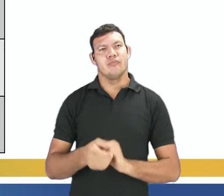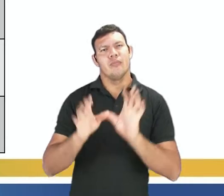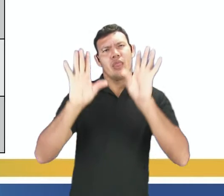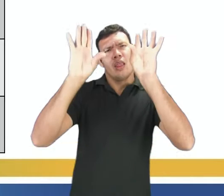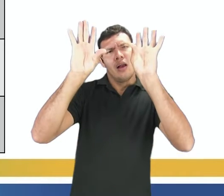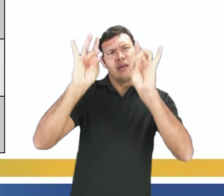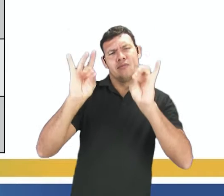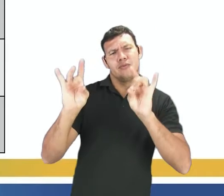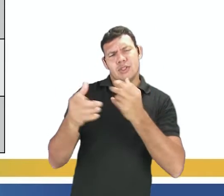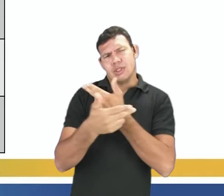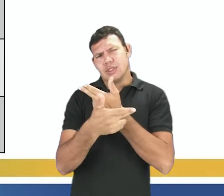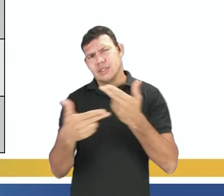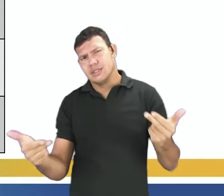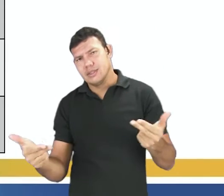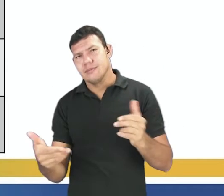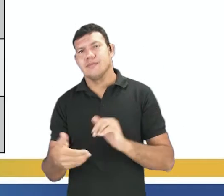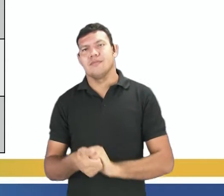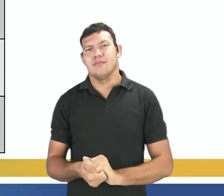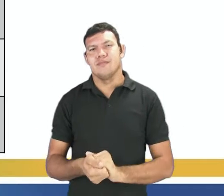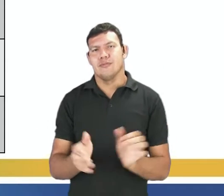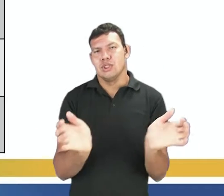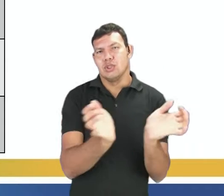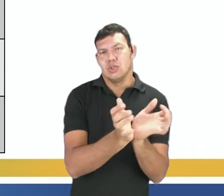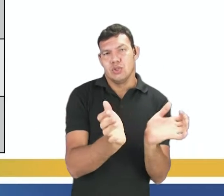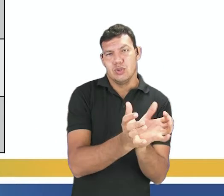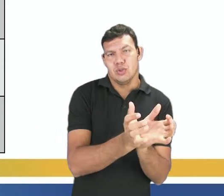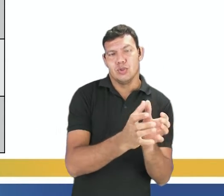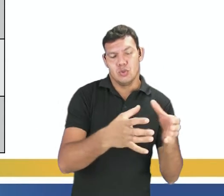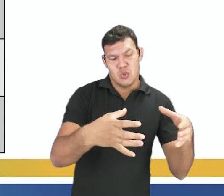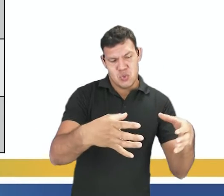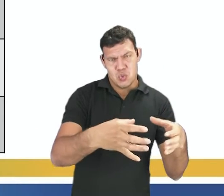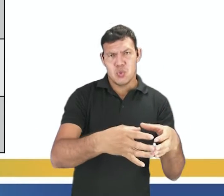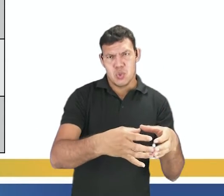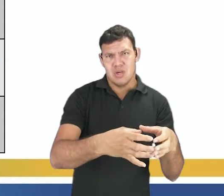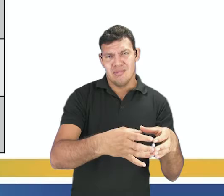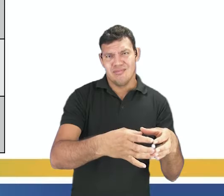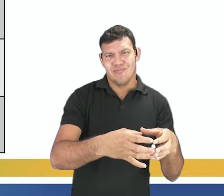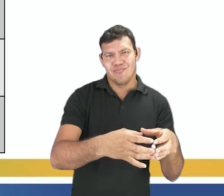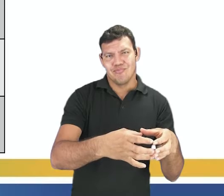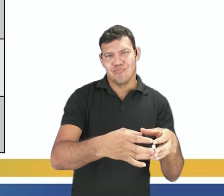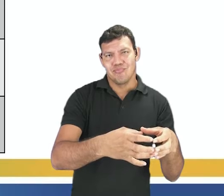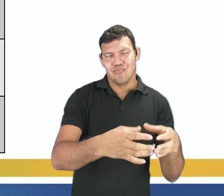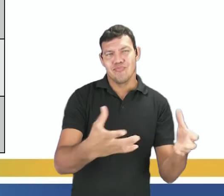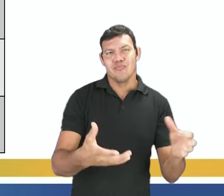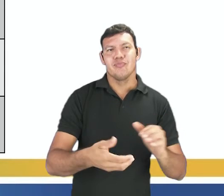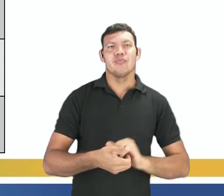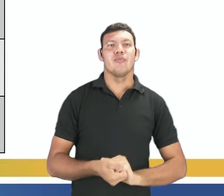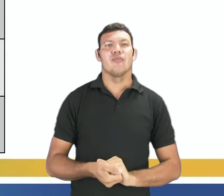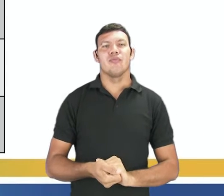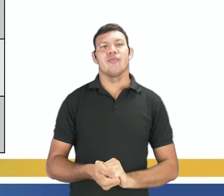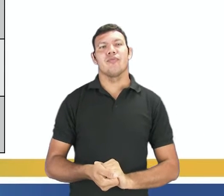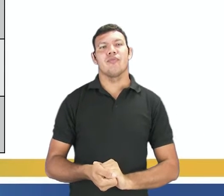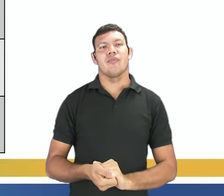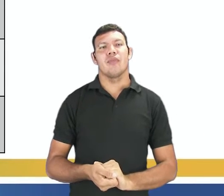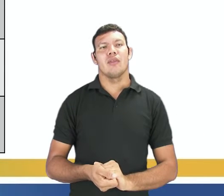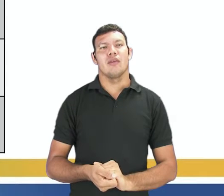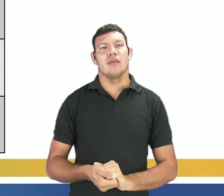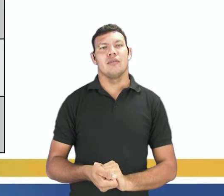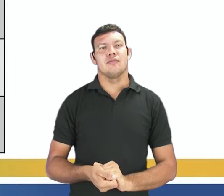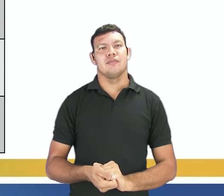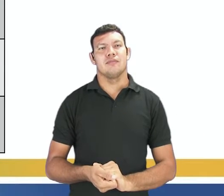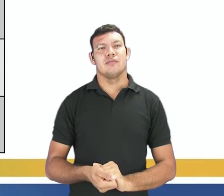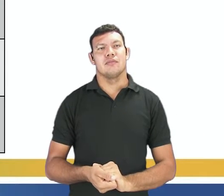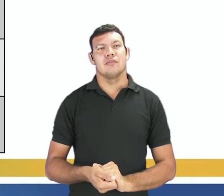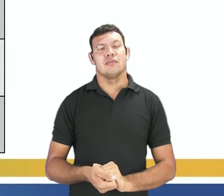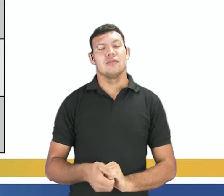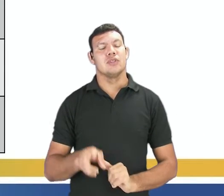qualidade de uma coisa em um grupo de coisas. Então, essa é um pouco da diferença do comparativo para o adjetivo. E sempre nós